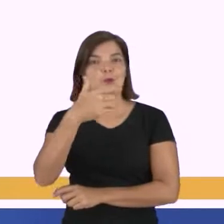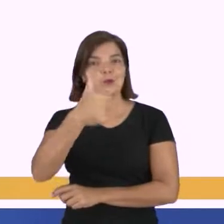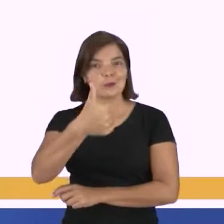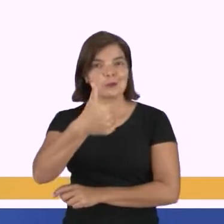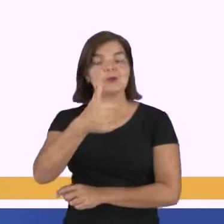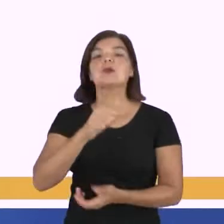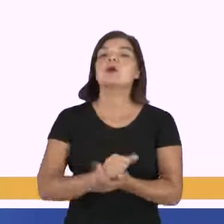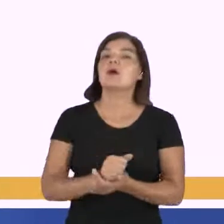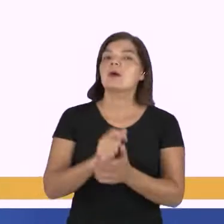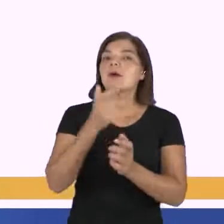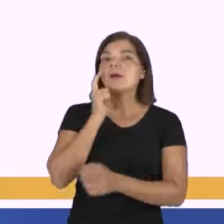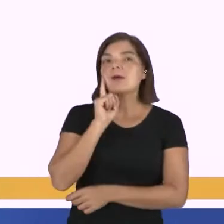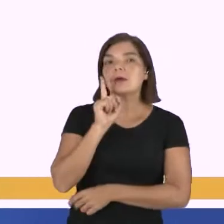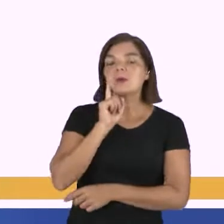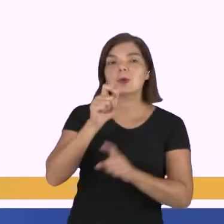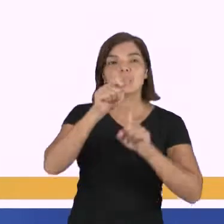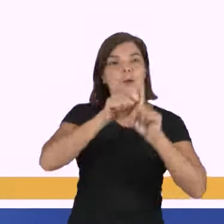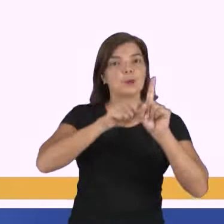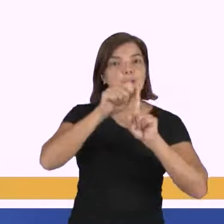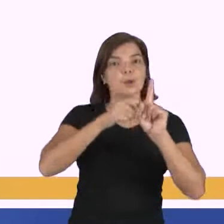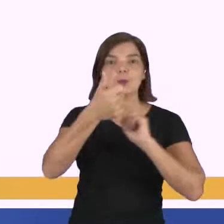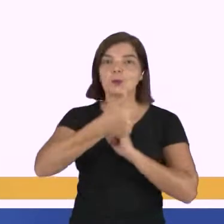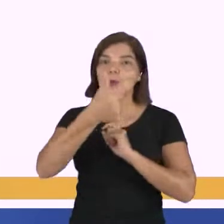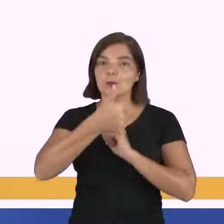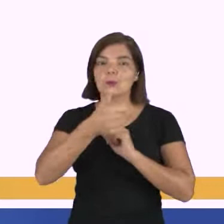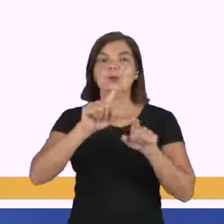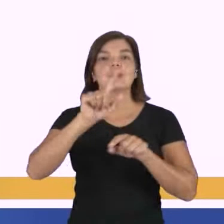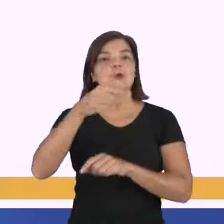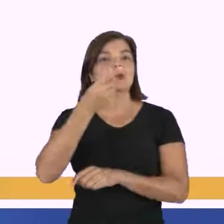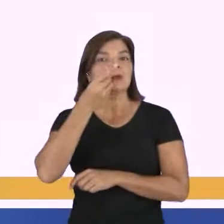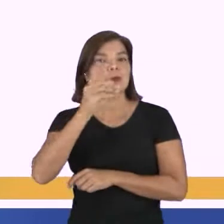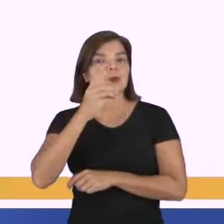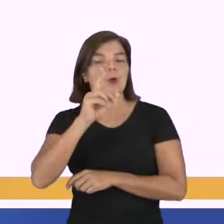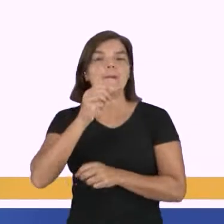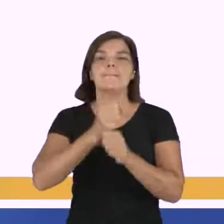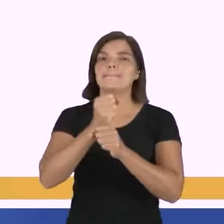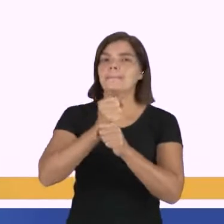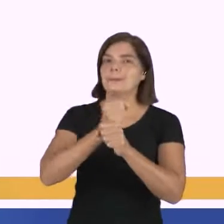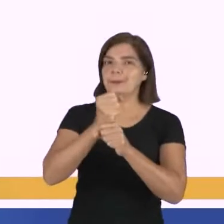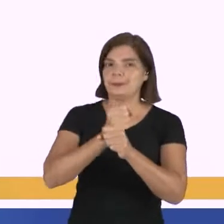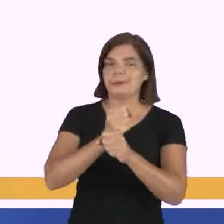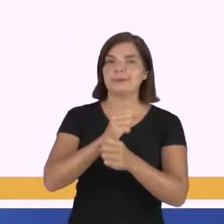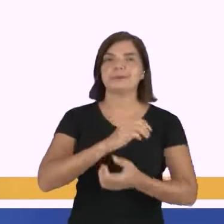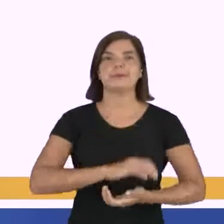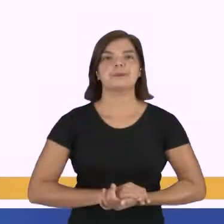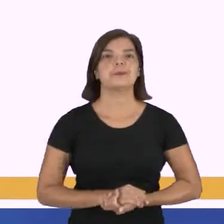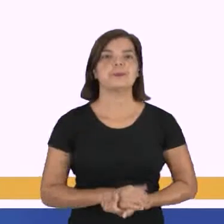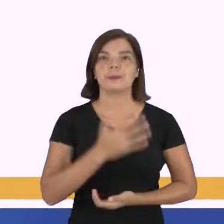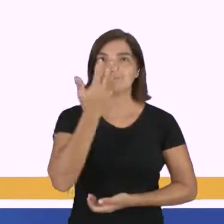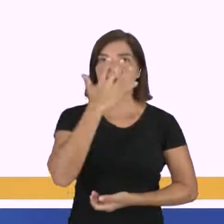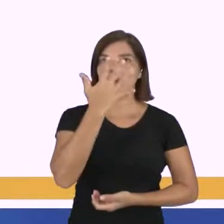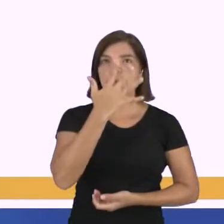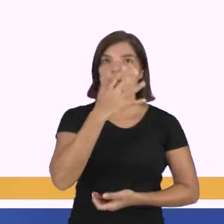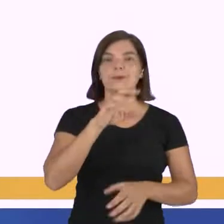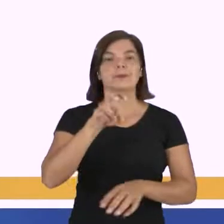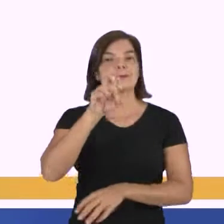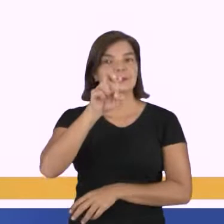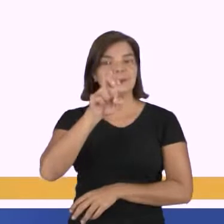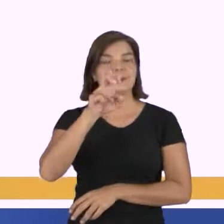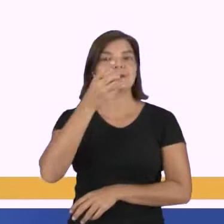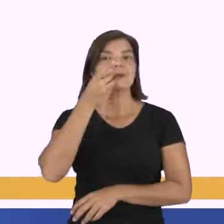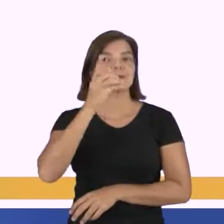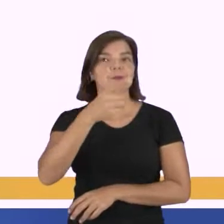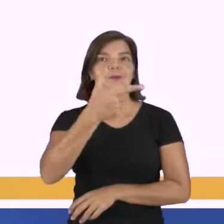em inglês a gente vai usar primeiro mês, depois o dia e por último o ano. February 5th,